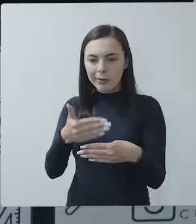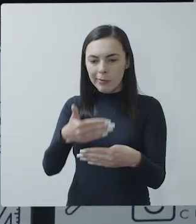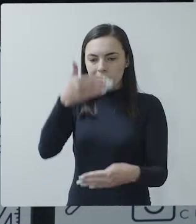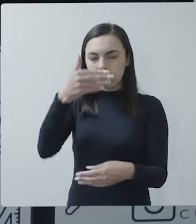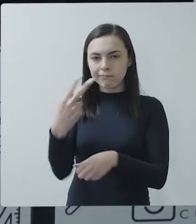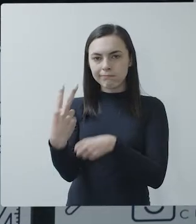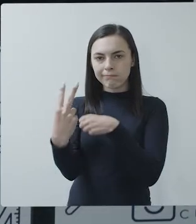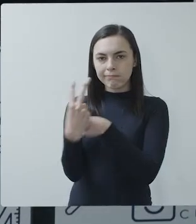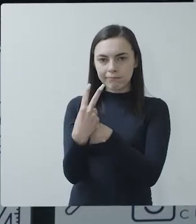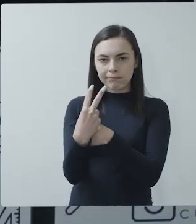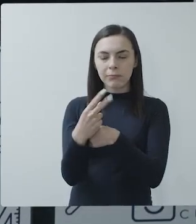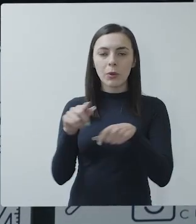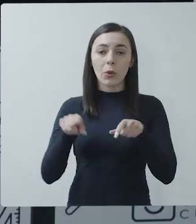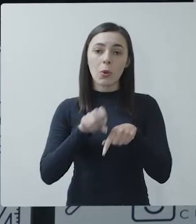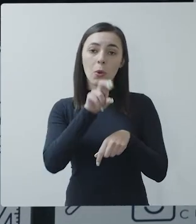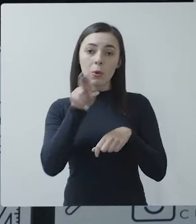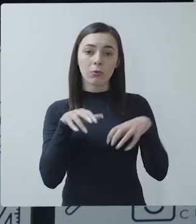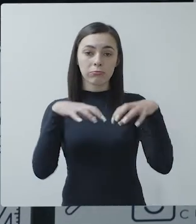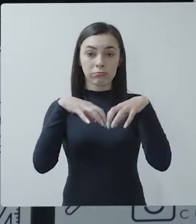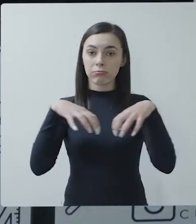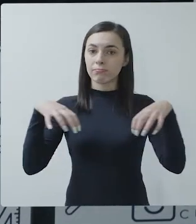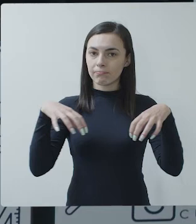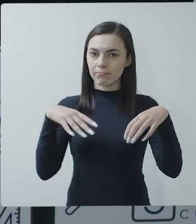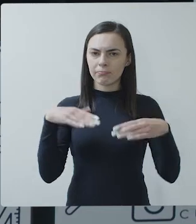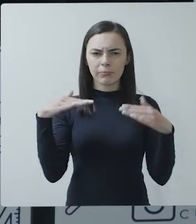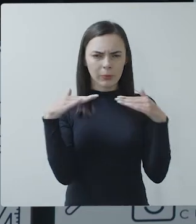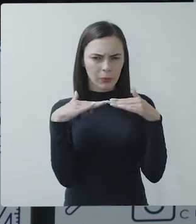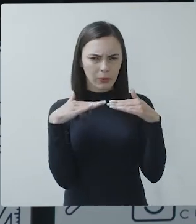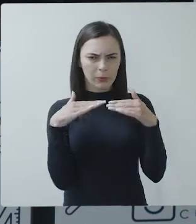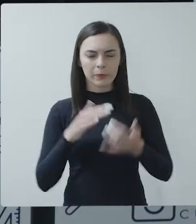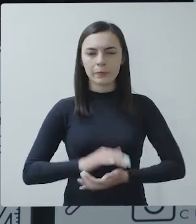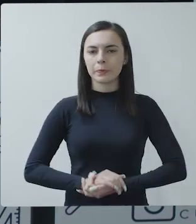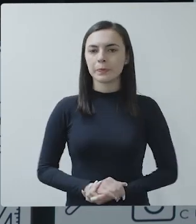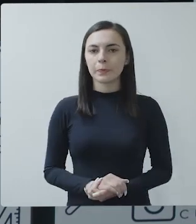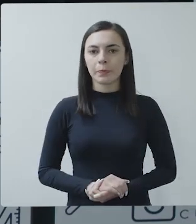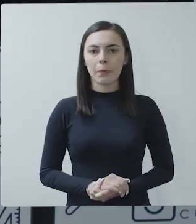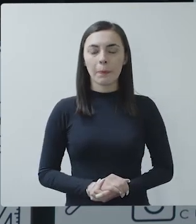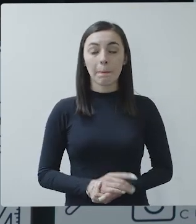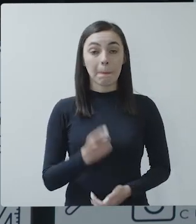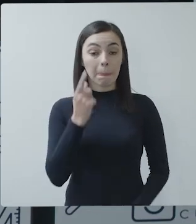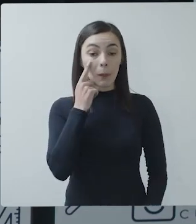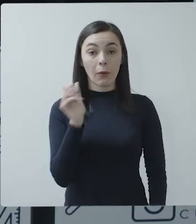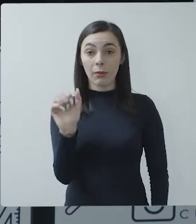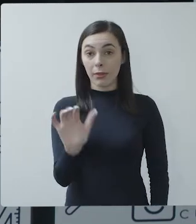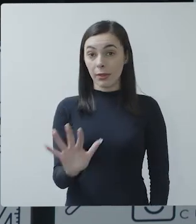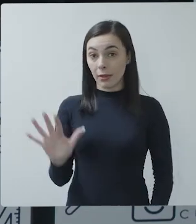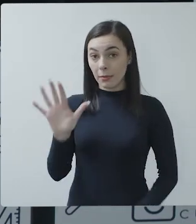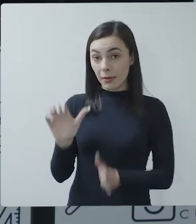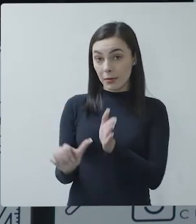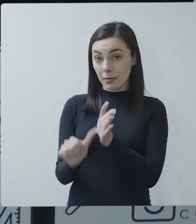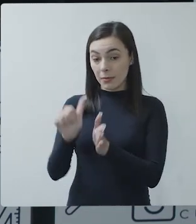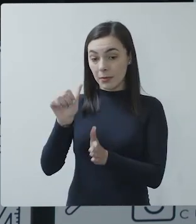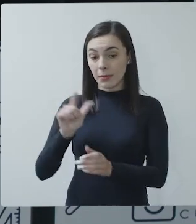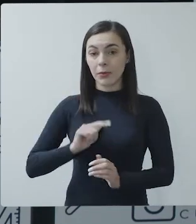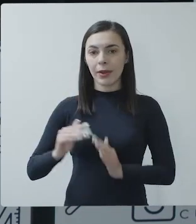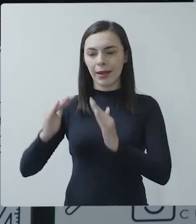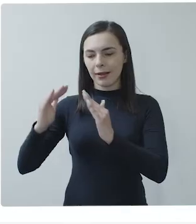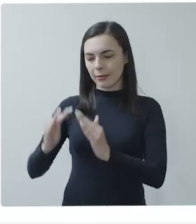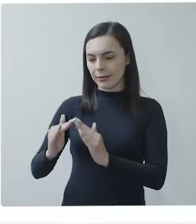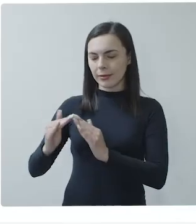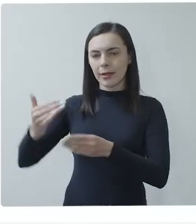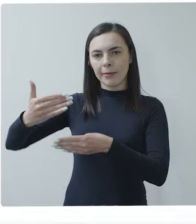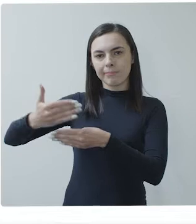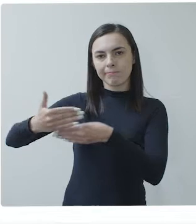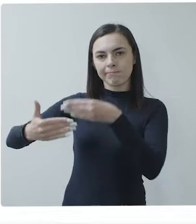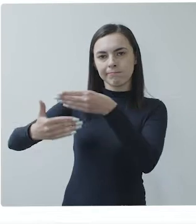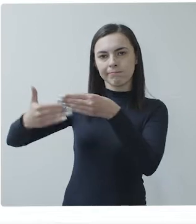proteger. Para separar, vocês concordam? Olha aqui, na primeira imagem existe um muro de uma residência.